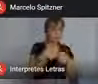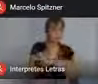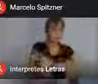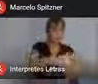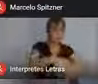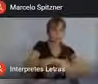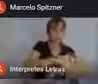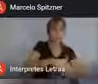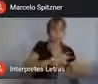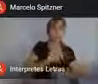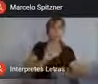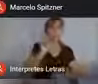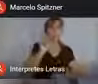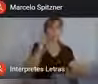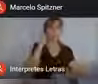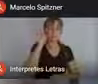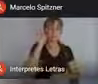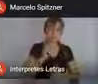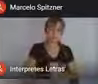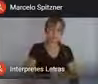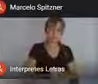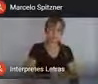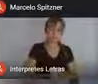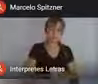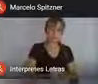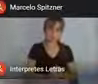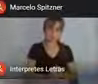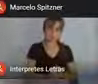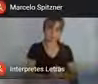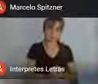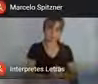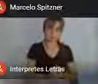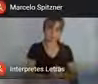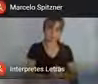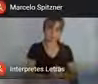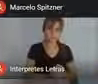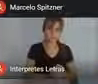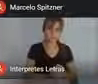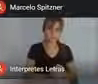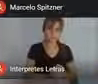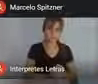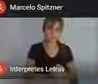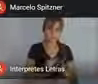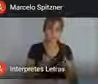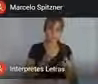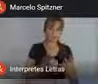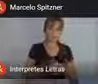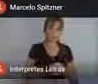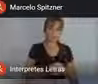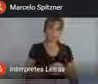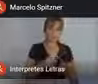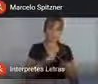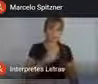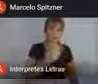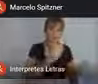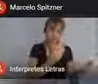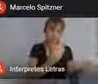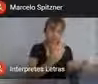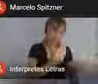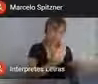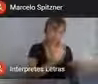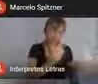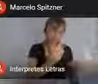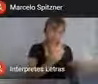Tomiaçu. Então, justamente para termos esse parâmetro de comparação, né? Se